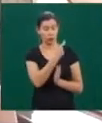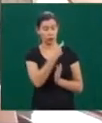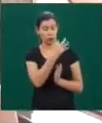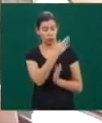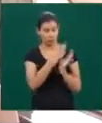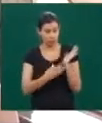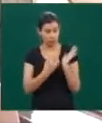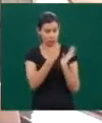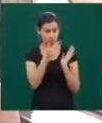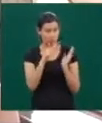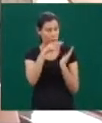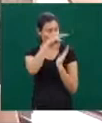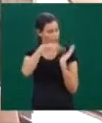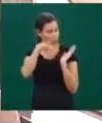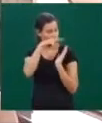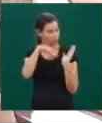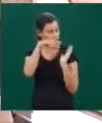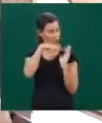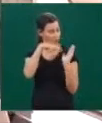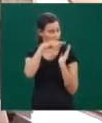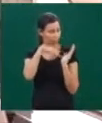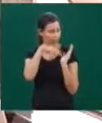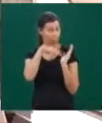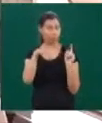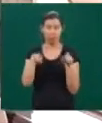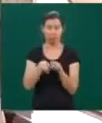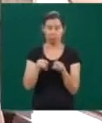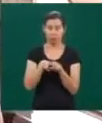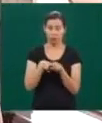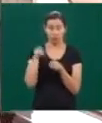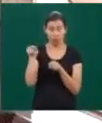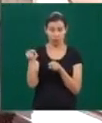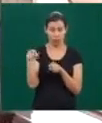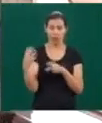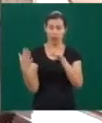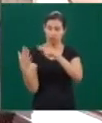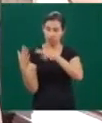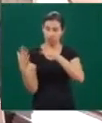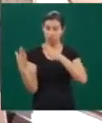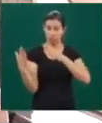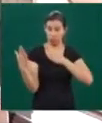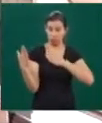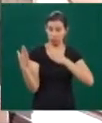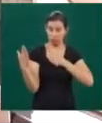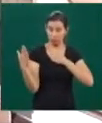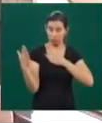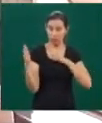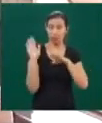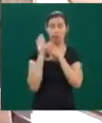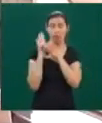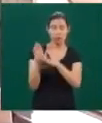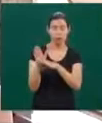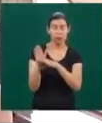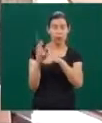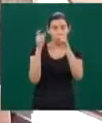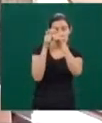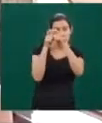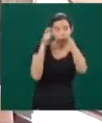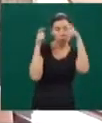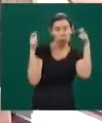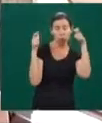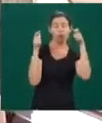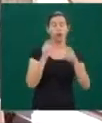a oportunidade de outras pessoas lerem o que você escreve é um momento bem interessante para crescer e expandir a